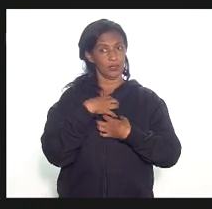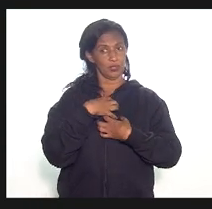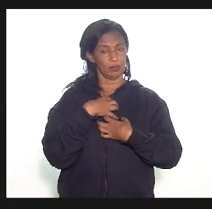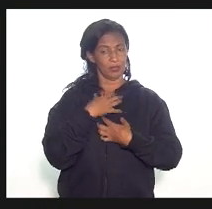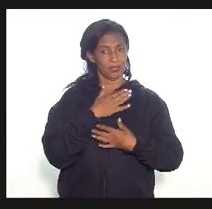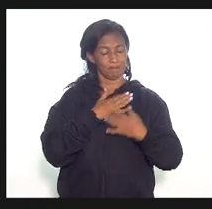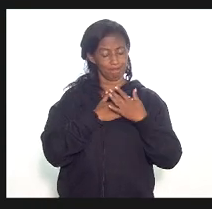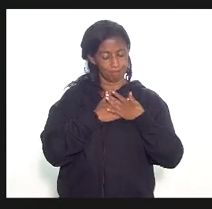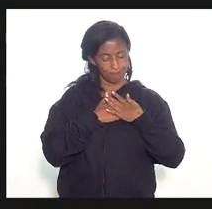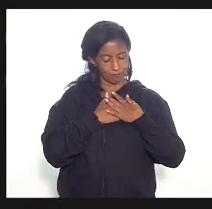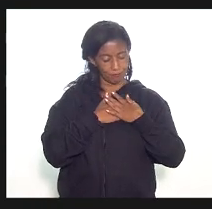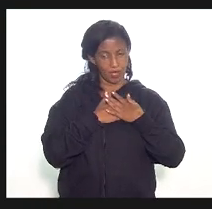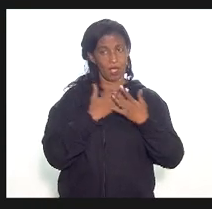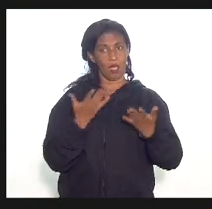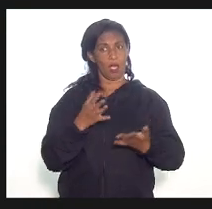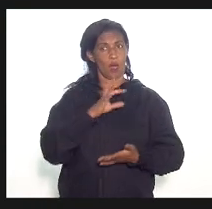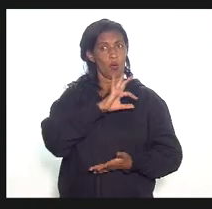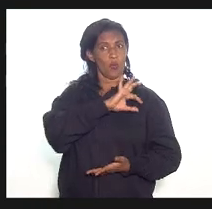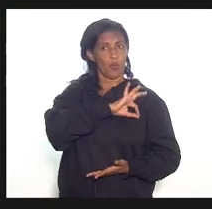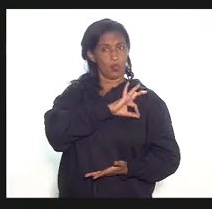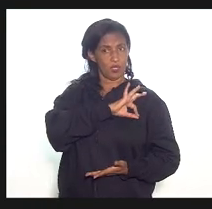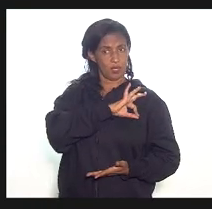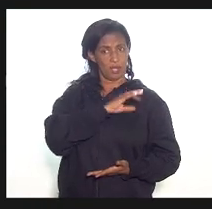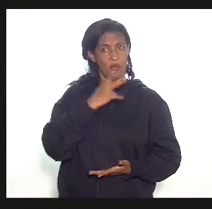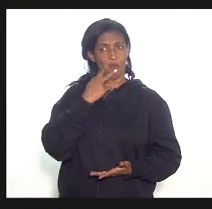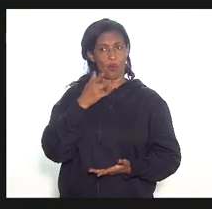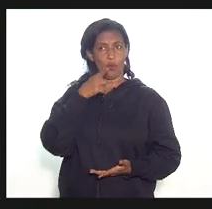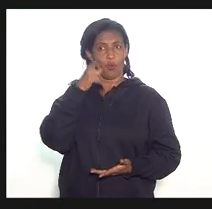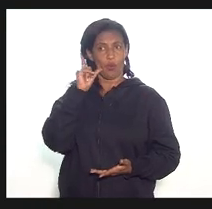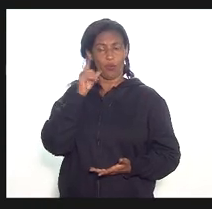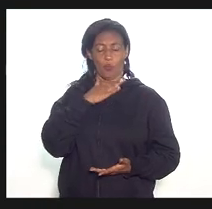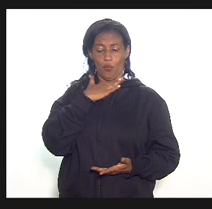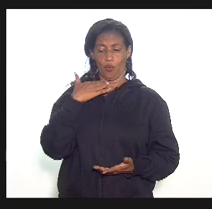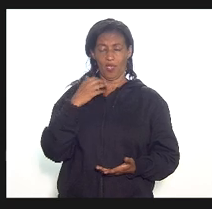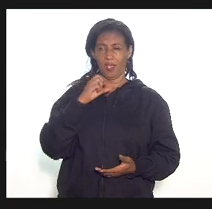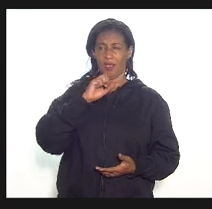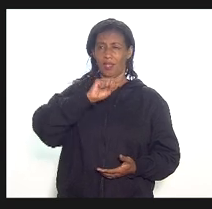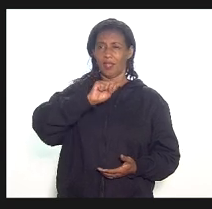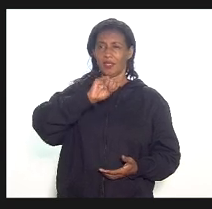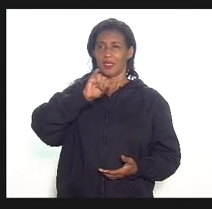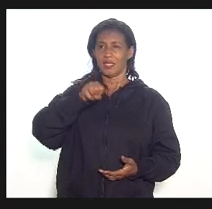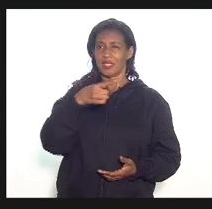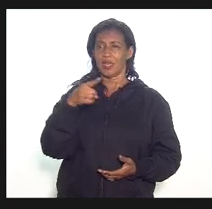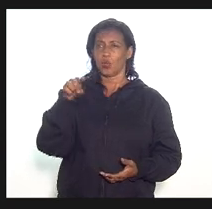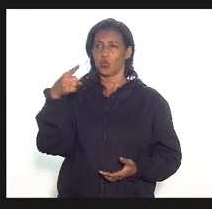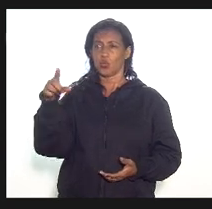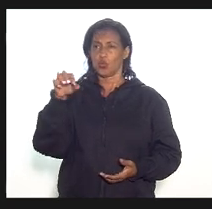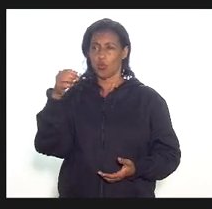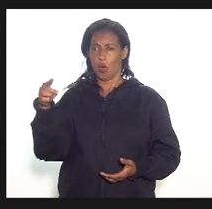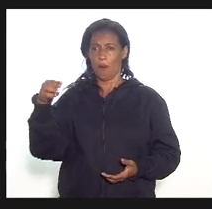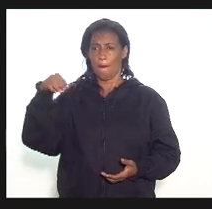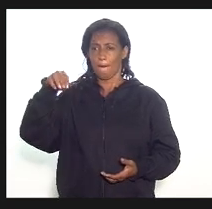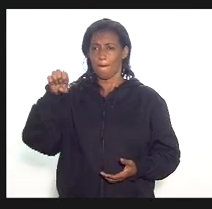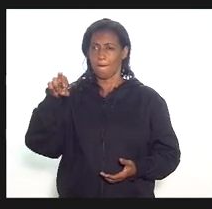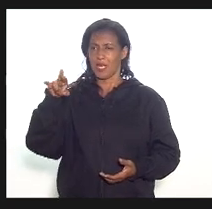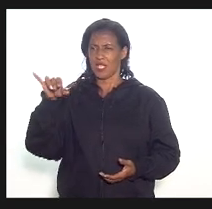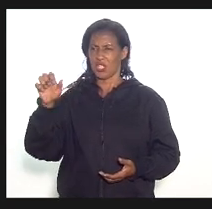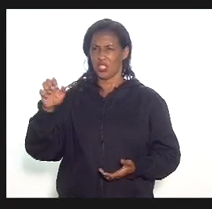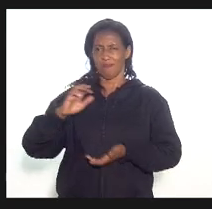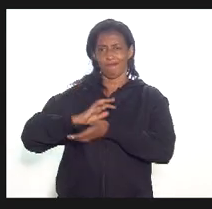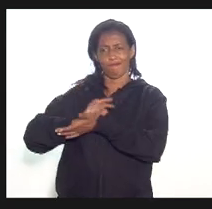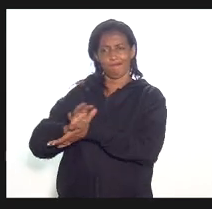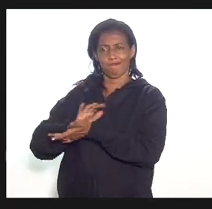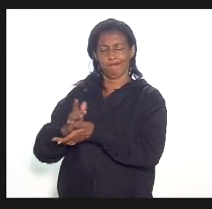que a senhora falou que acabou de ser assassinado ontem em São João de Meriti a minha cidade foi covardemente